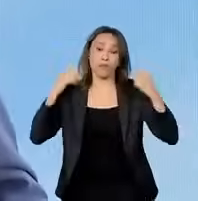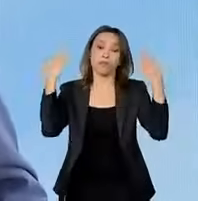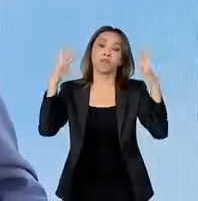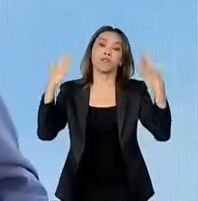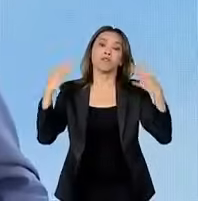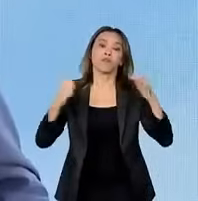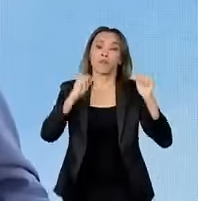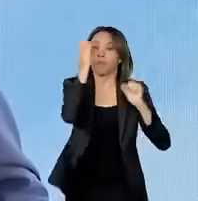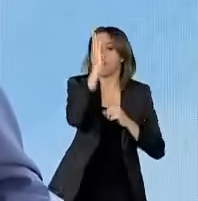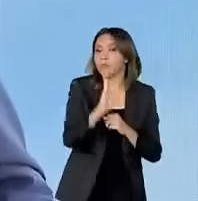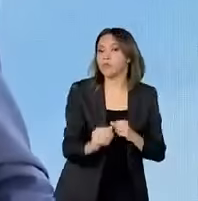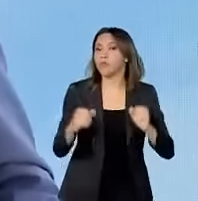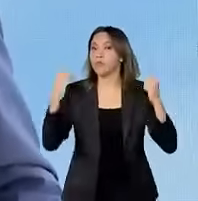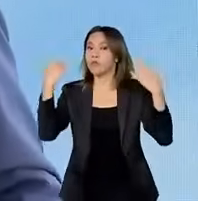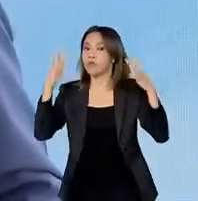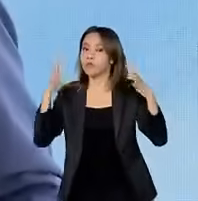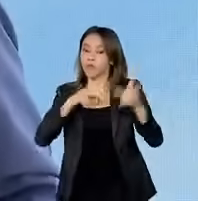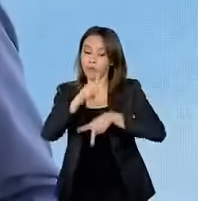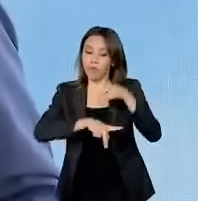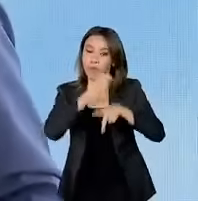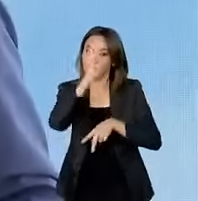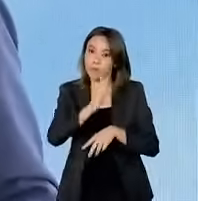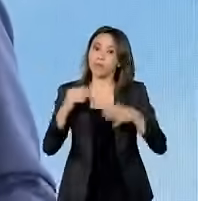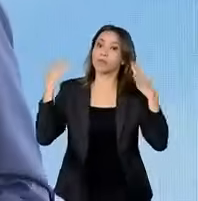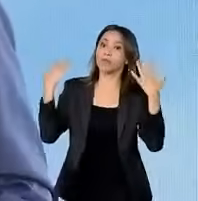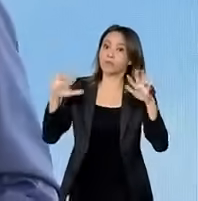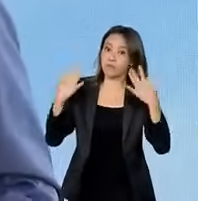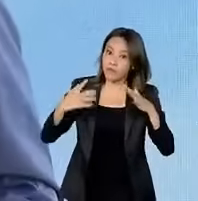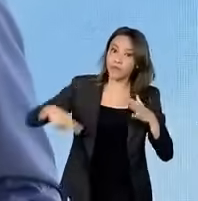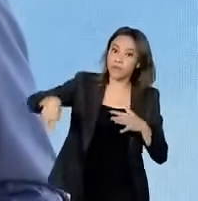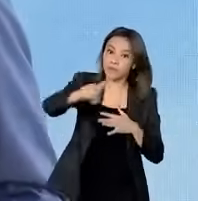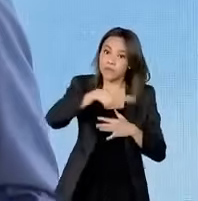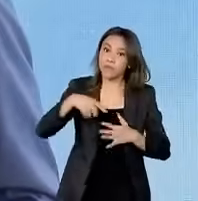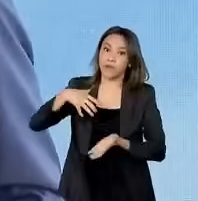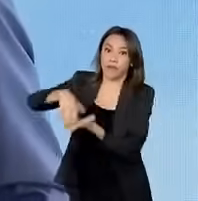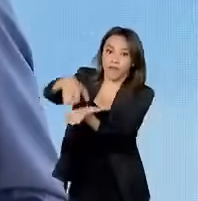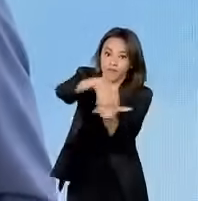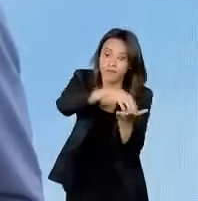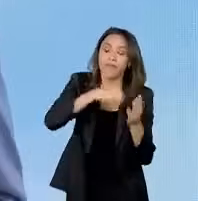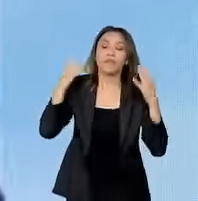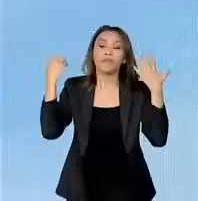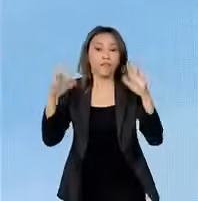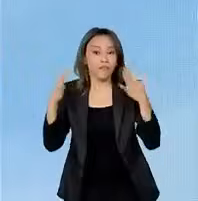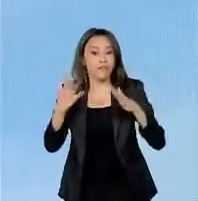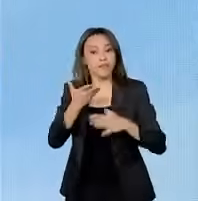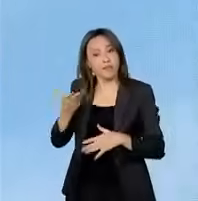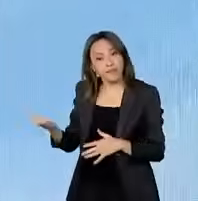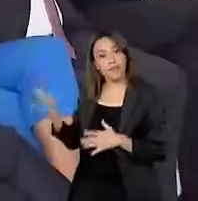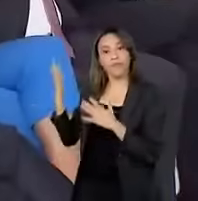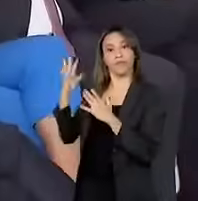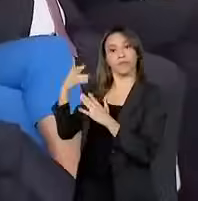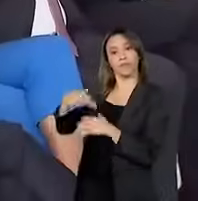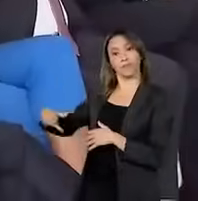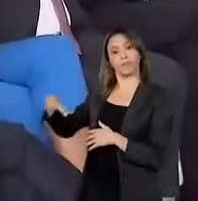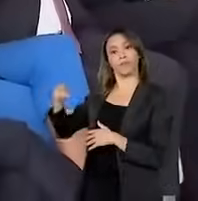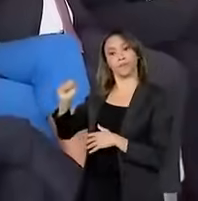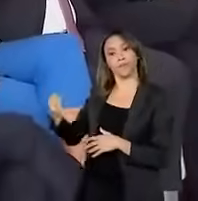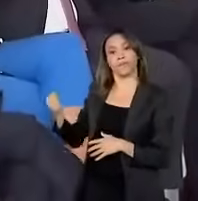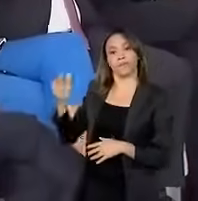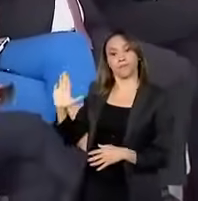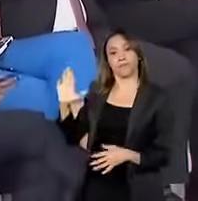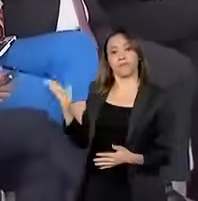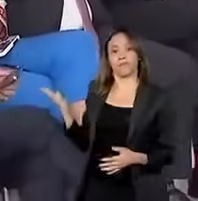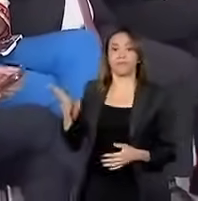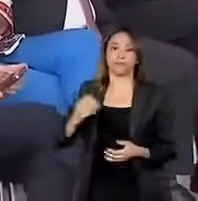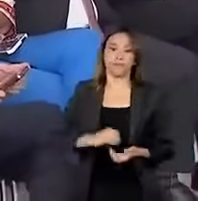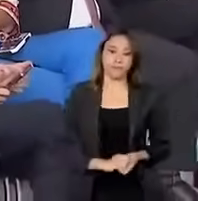povo brasileiro, viva as entidades, viva Luiz Inácio Lula da Silva. Muito obrigado.